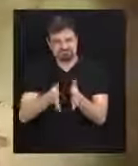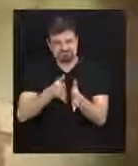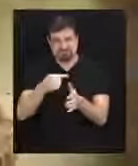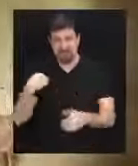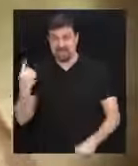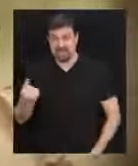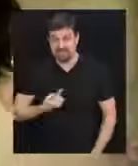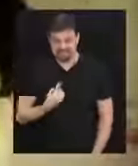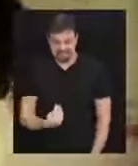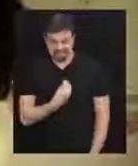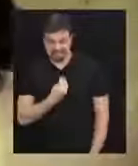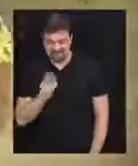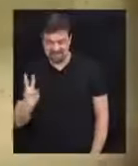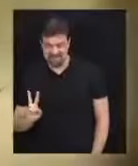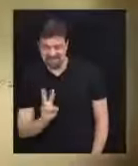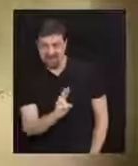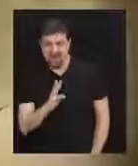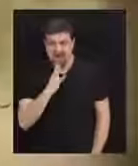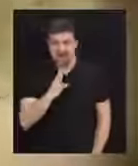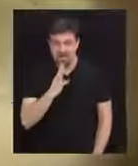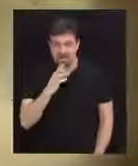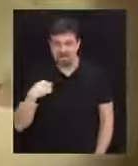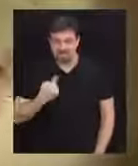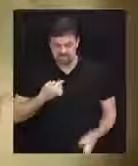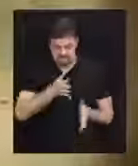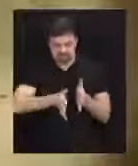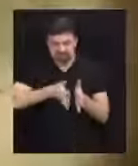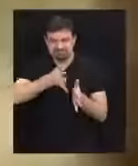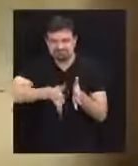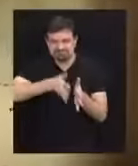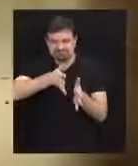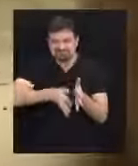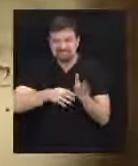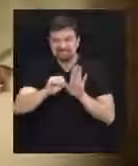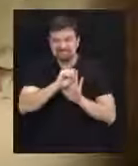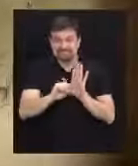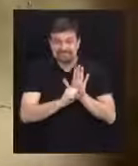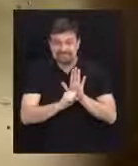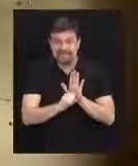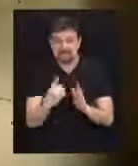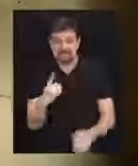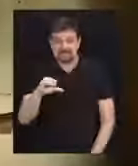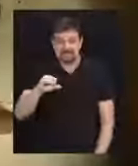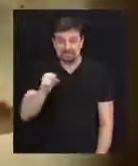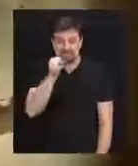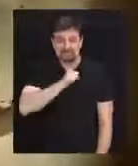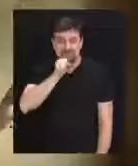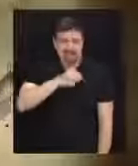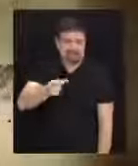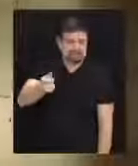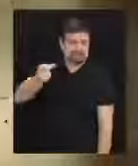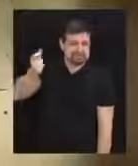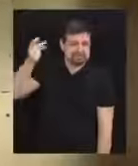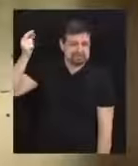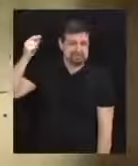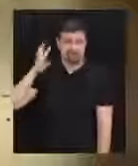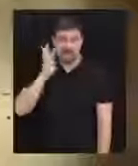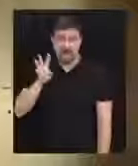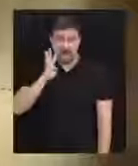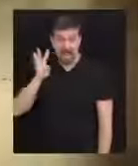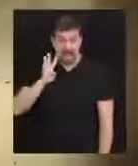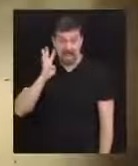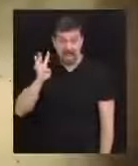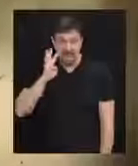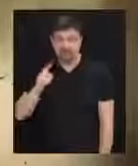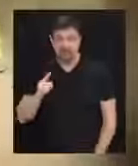Pois é, a gente veio aqui para Maria Fumaça hoje. Olha só, a gente está numa locomotiva, por exemplo, que é do século XIX, né, Onil? É, isso mesmo. Muito legal,